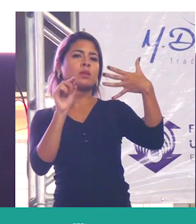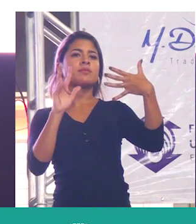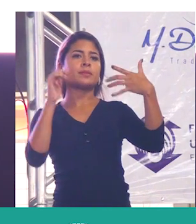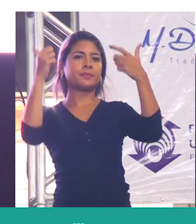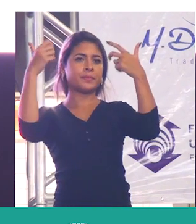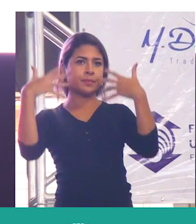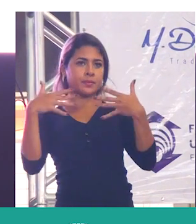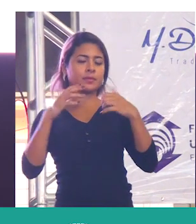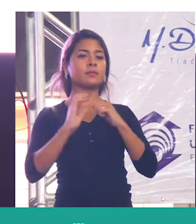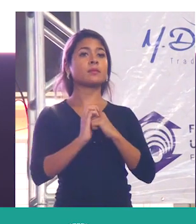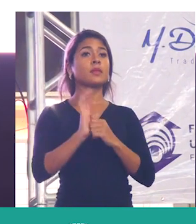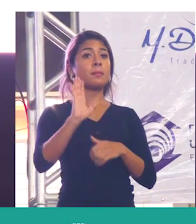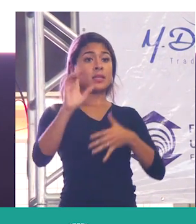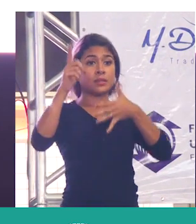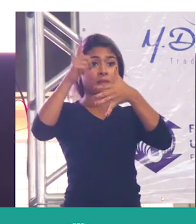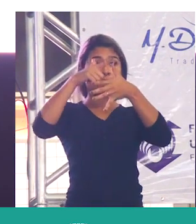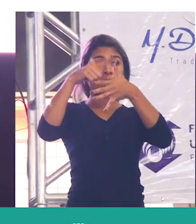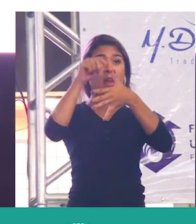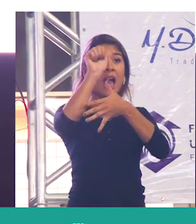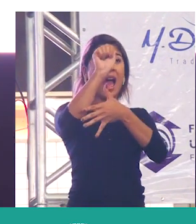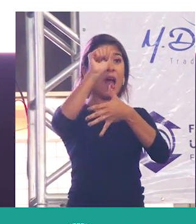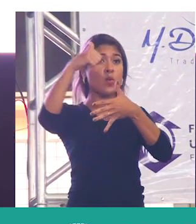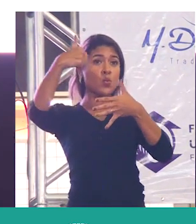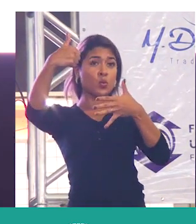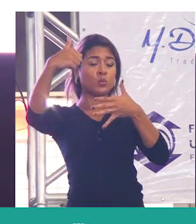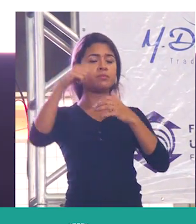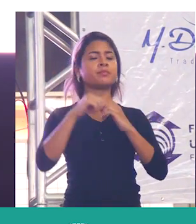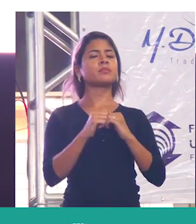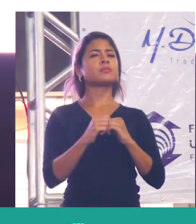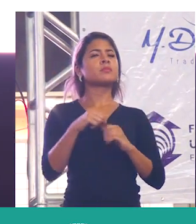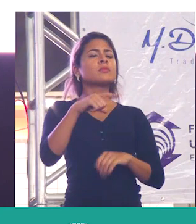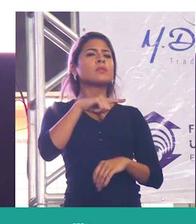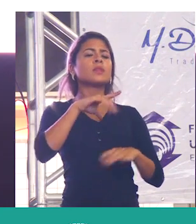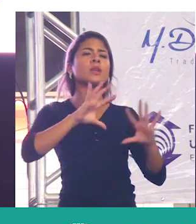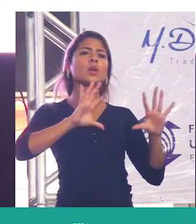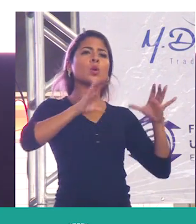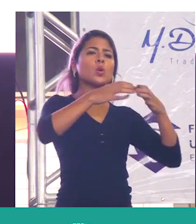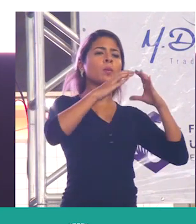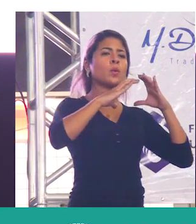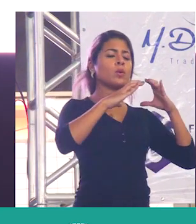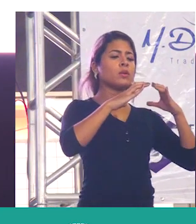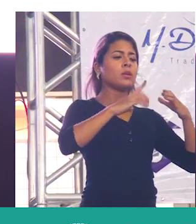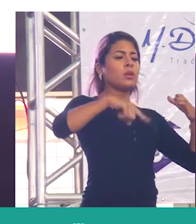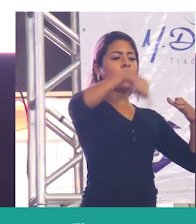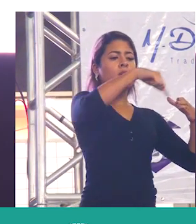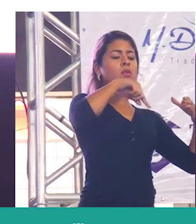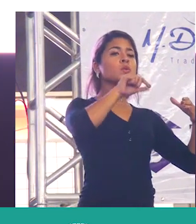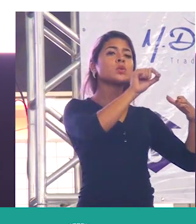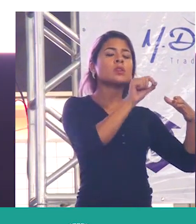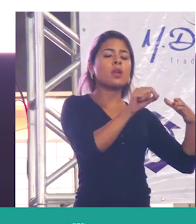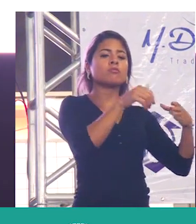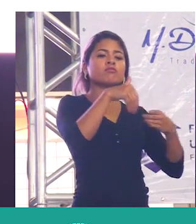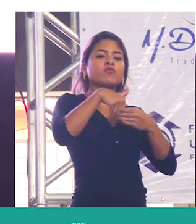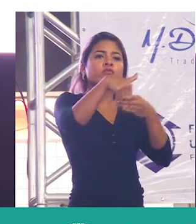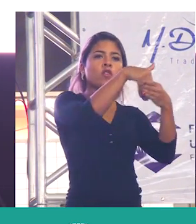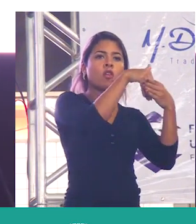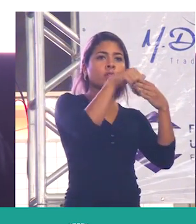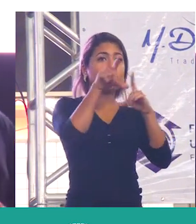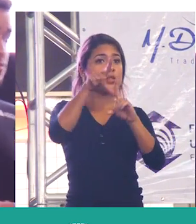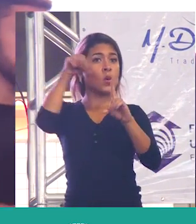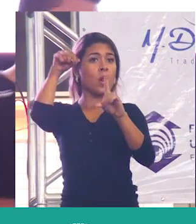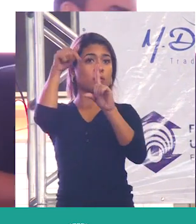ato de número 1 convocou o Congresso para eleger um presidente, e